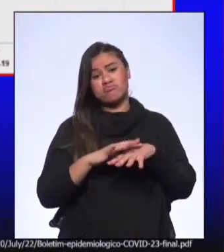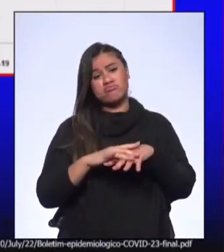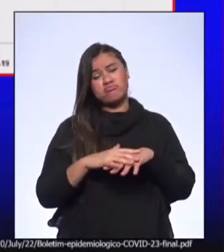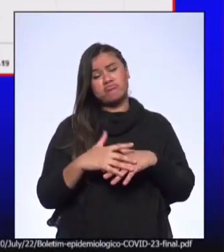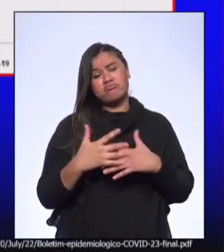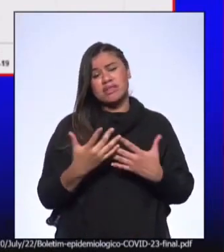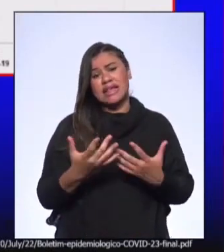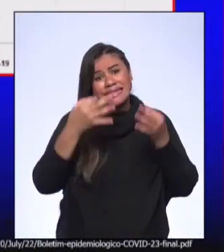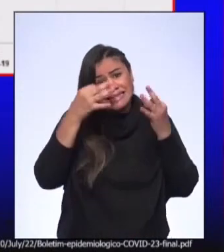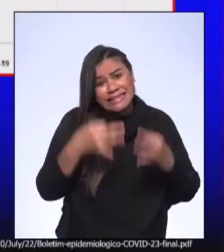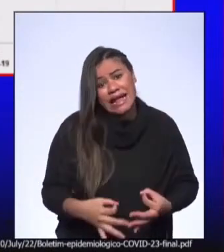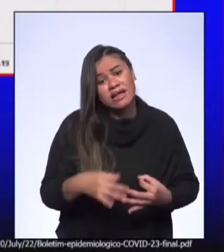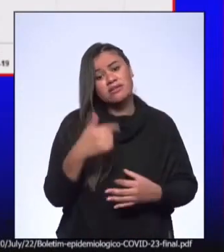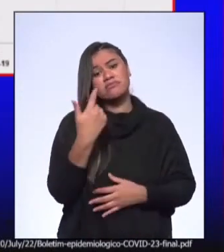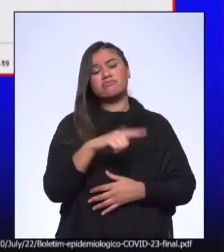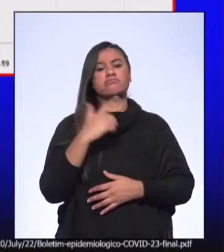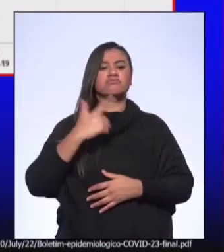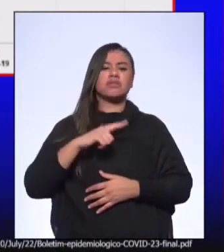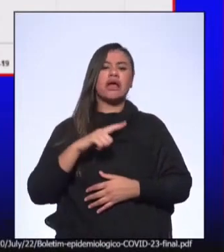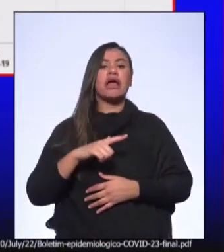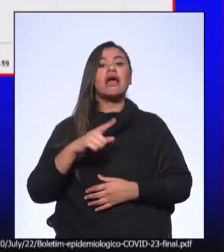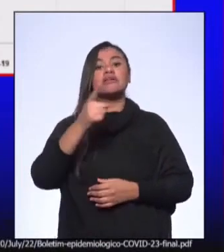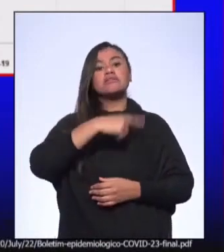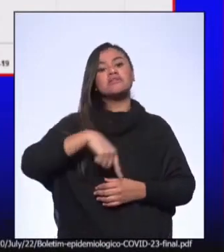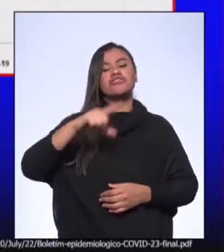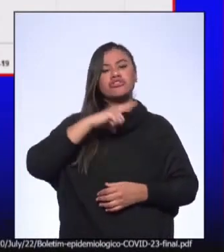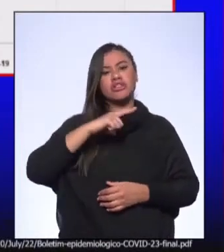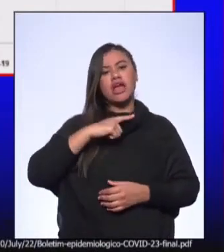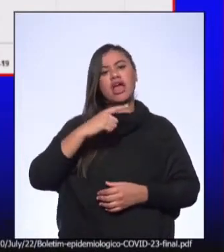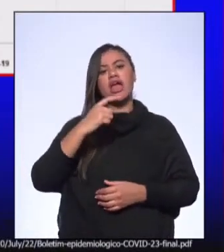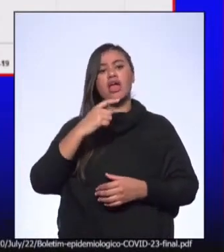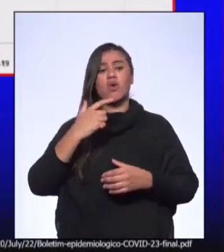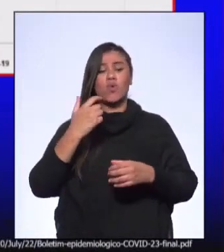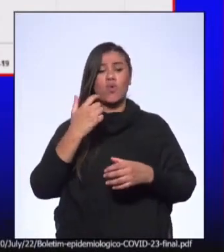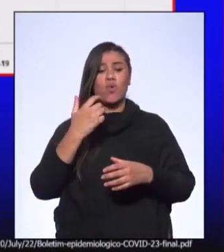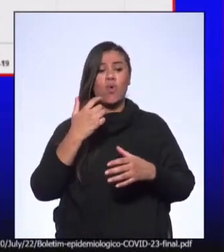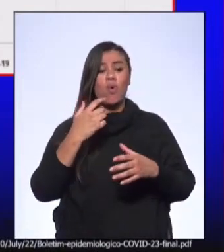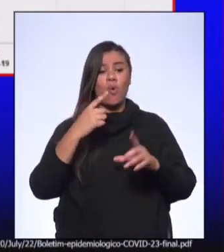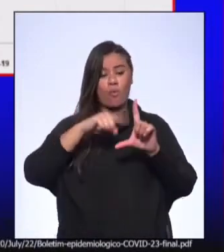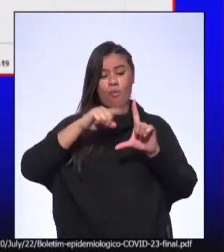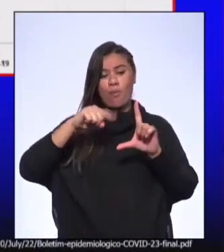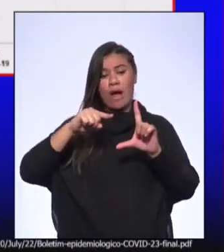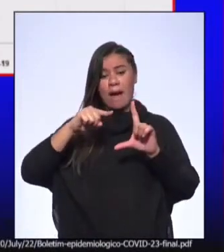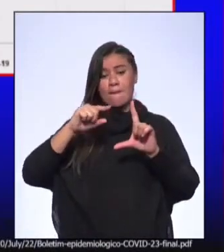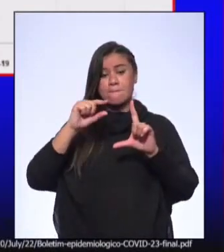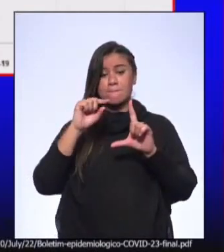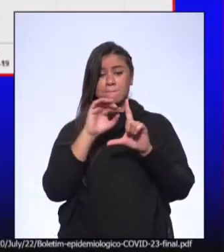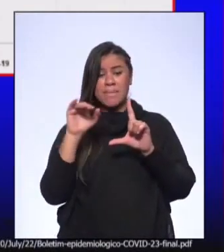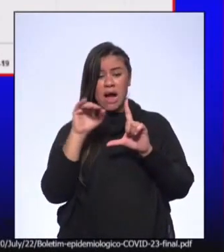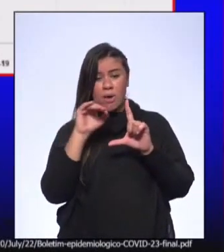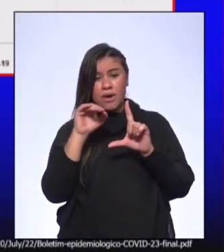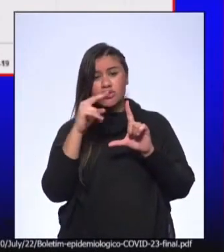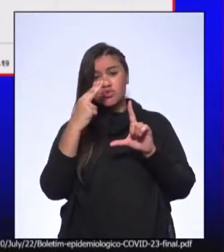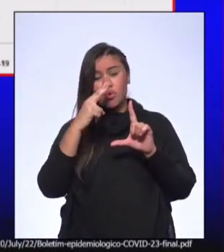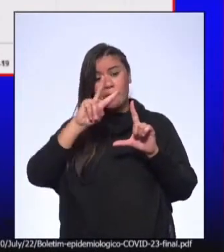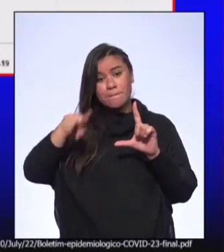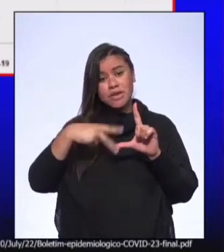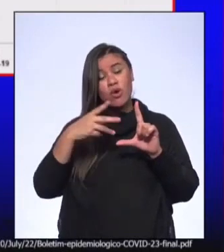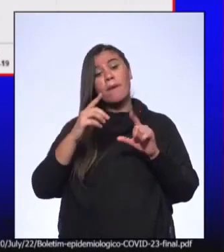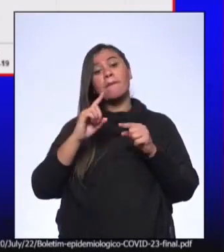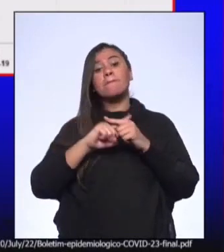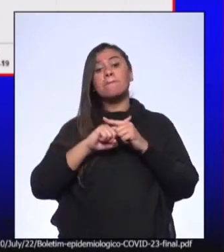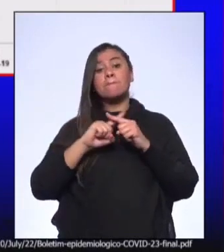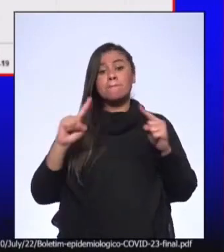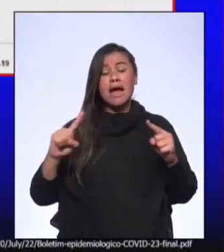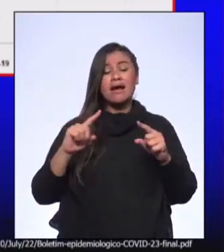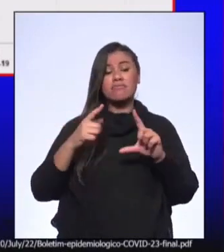a gente tem um número muito maior de casos que esse oficialmente registrado e o número de mortes provavelmente é algo mais próximo